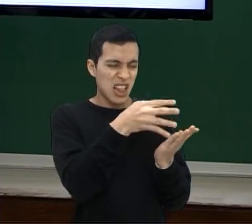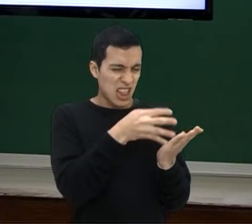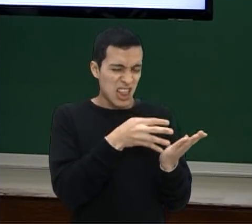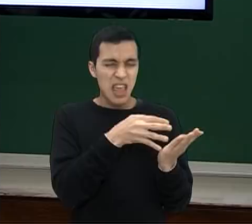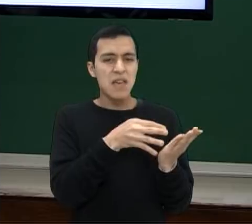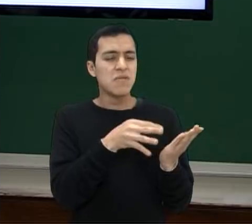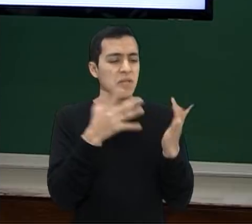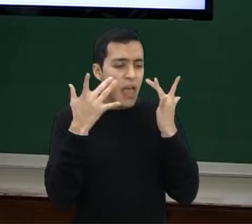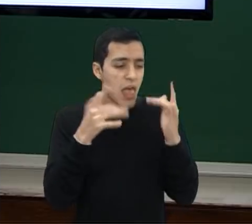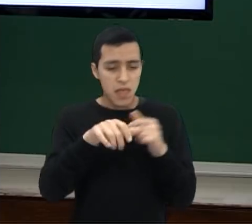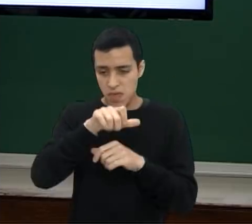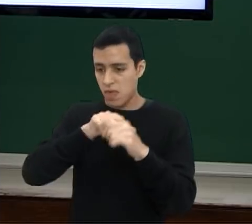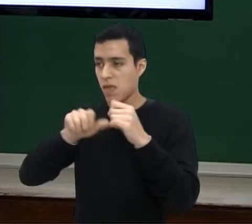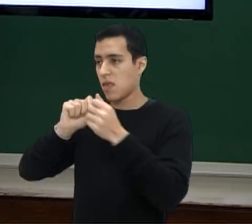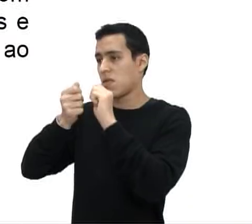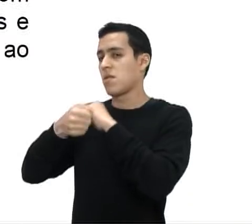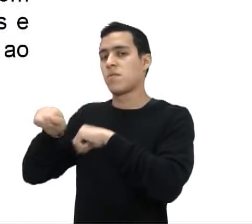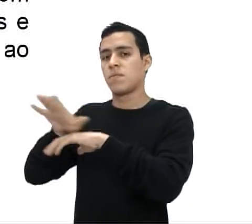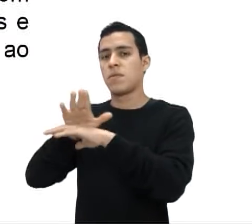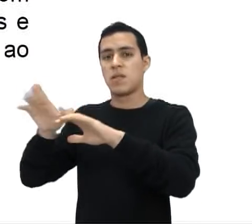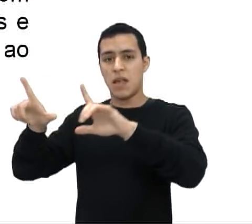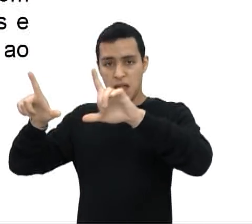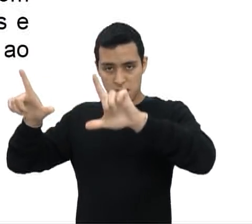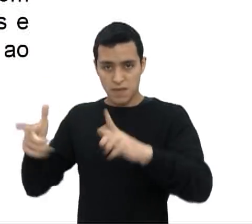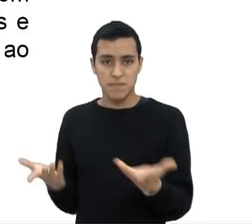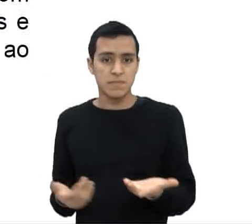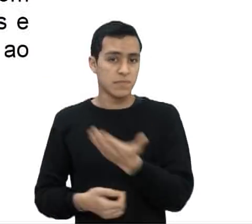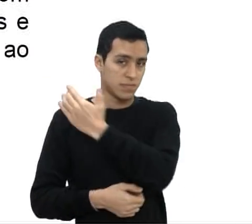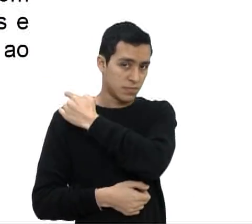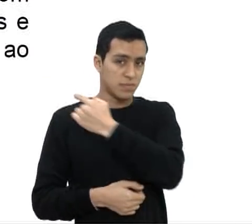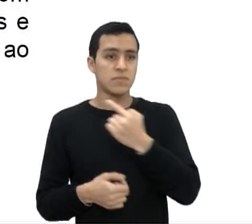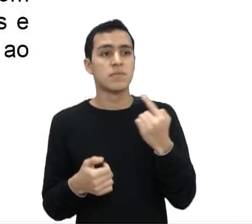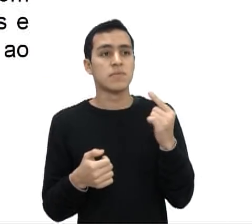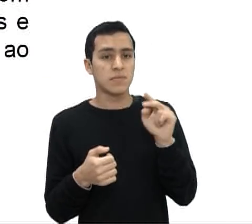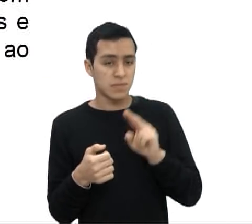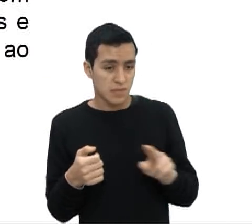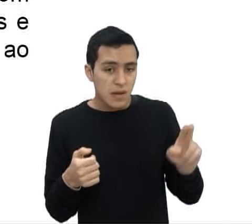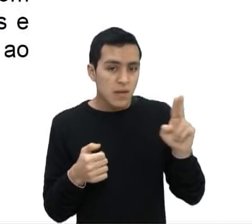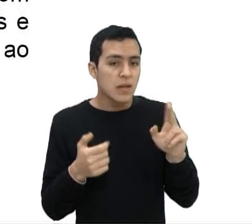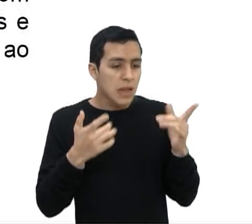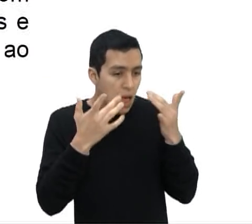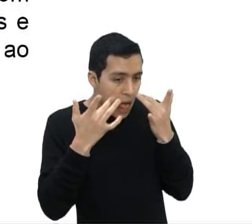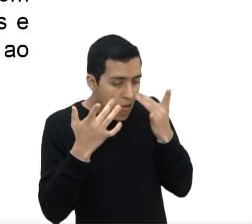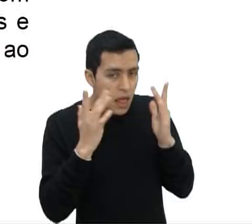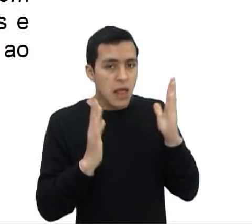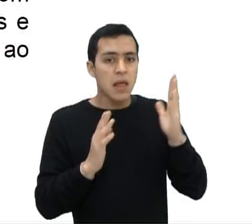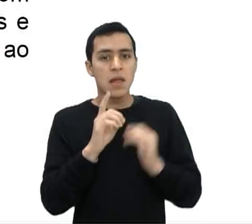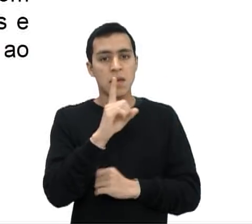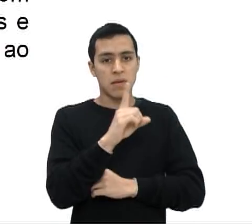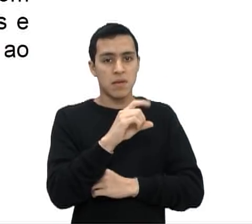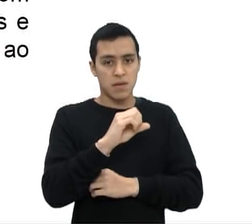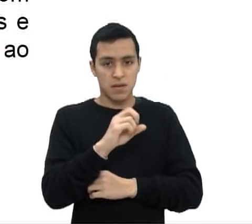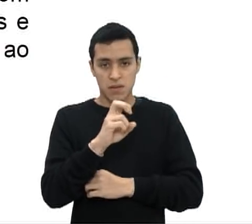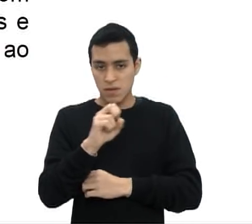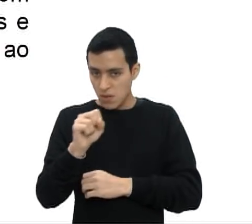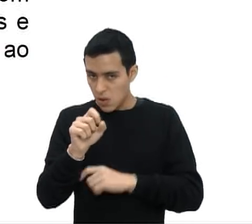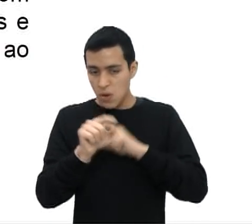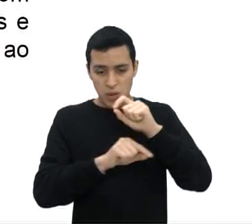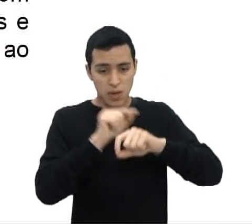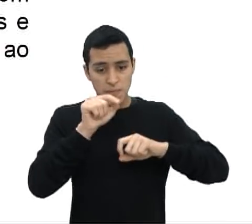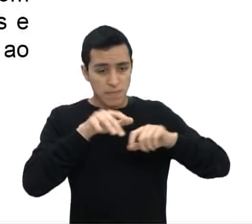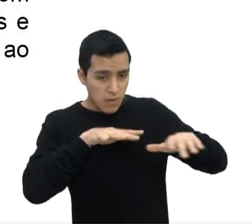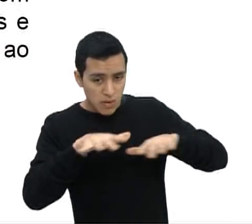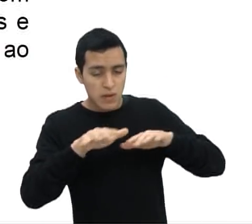também. Então, veja bem, foi encenada, Eles Não Usam Black Tie, é uma peça que foi encenada em 1958, o